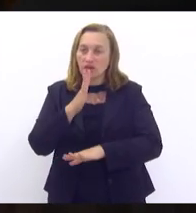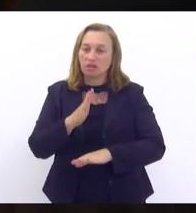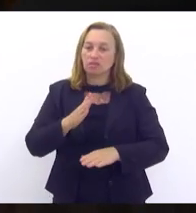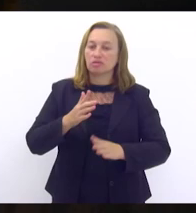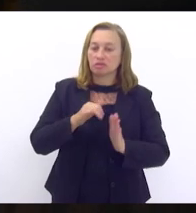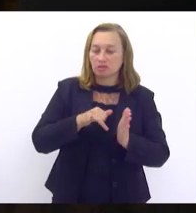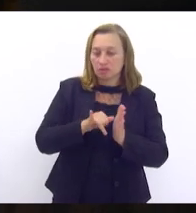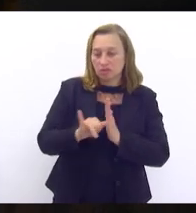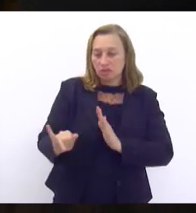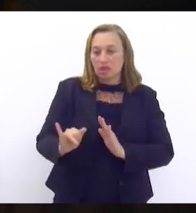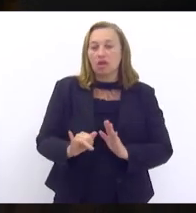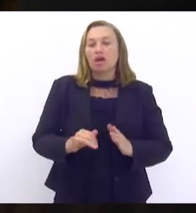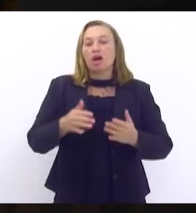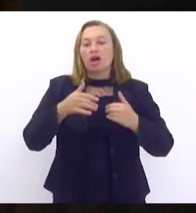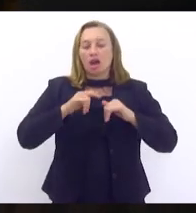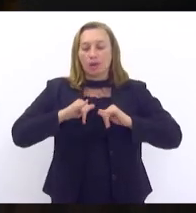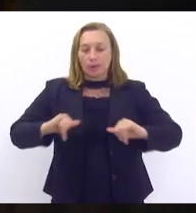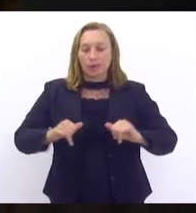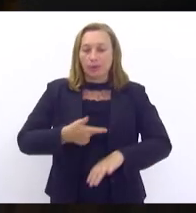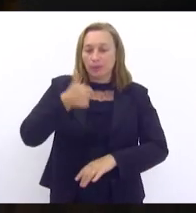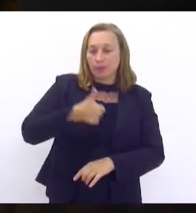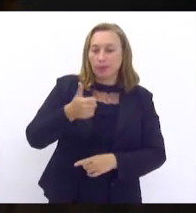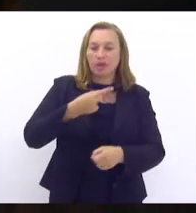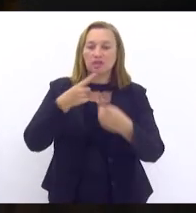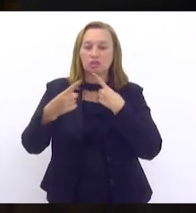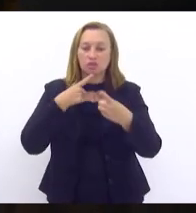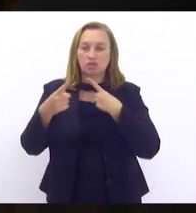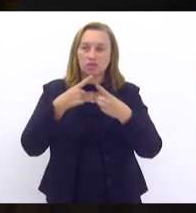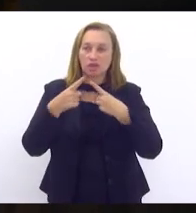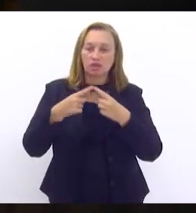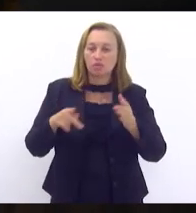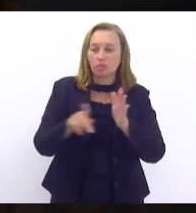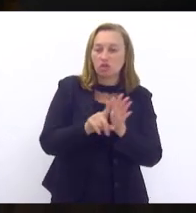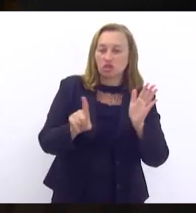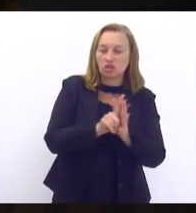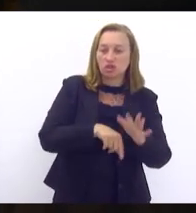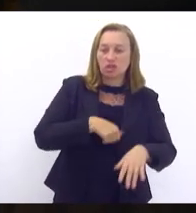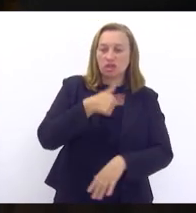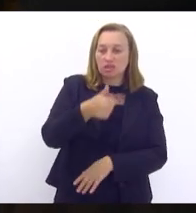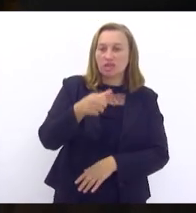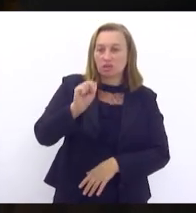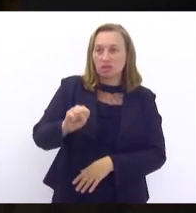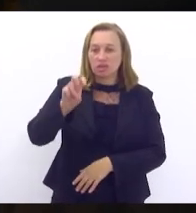autógrafo. Anuncio, em primeira discussão, projeto de lei número